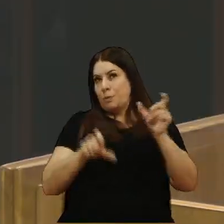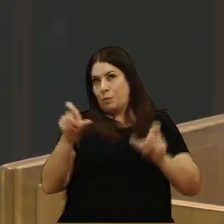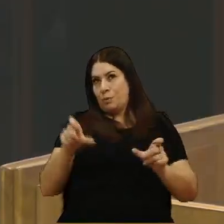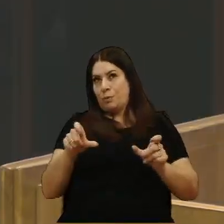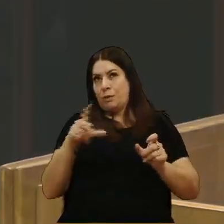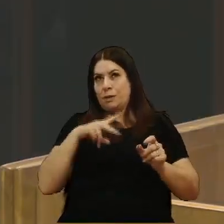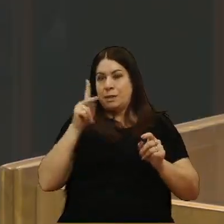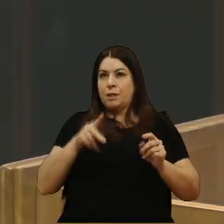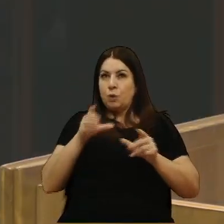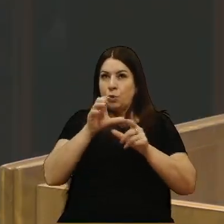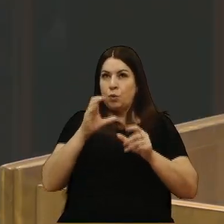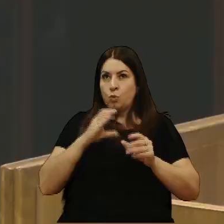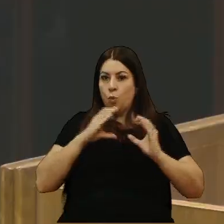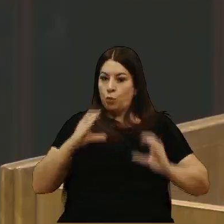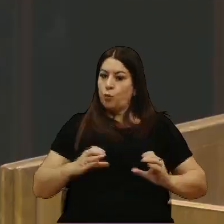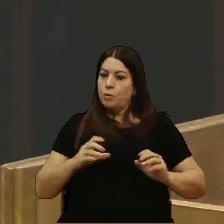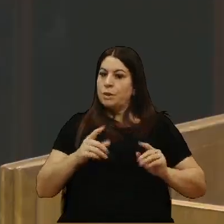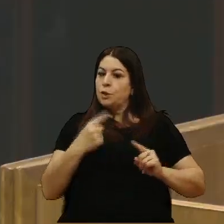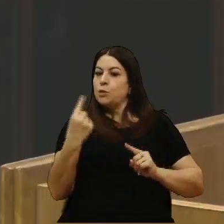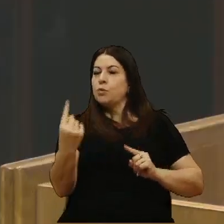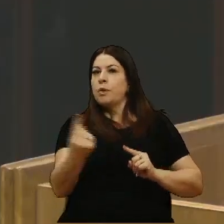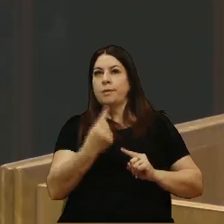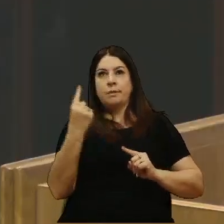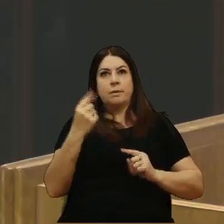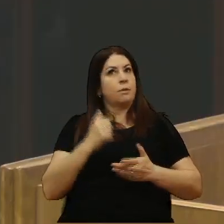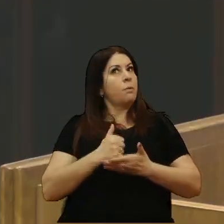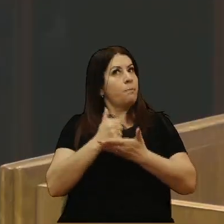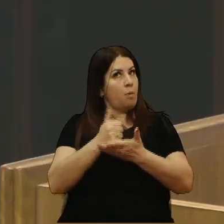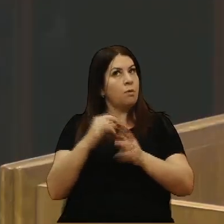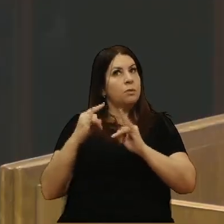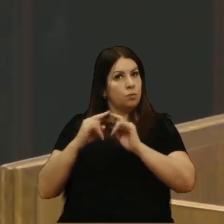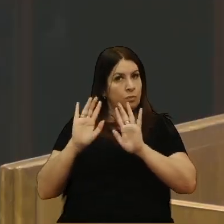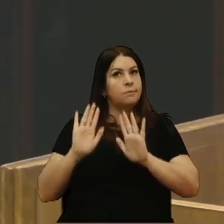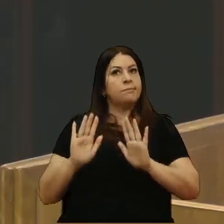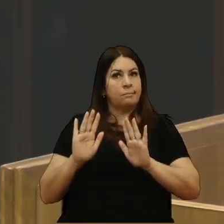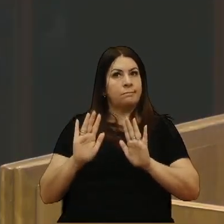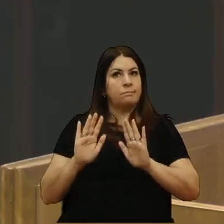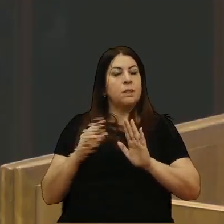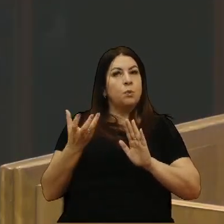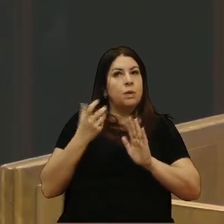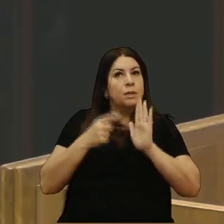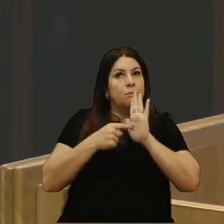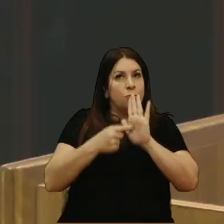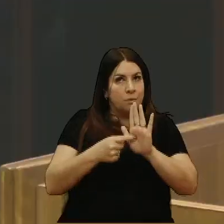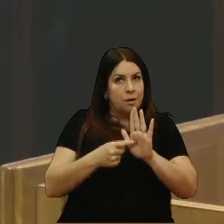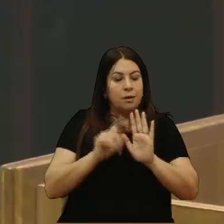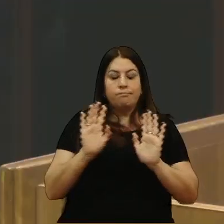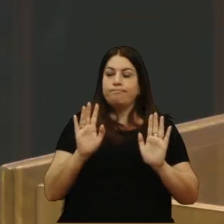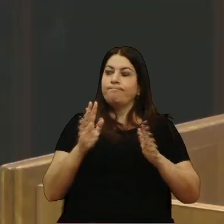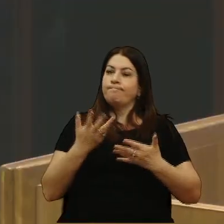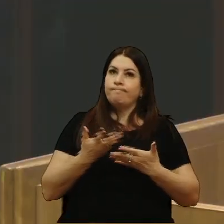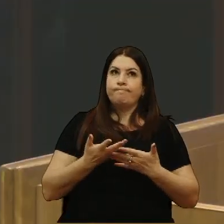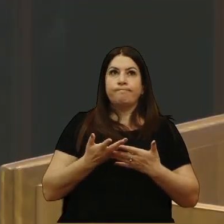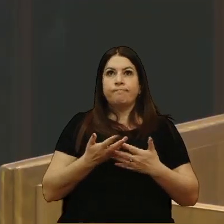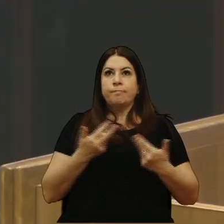que sejam condutas isoladas, sem o apoio das instituições. Então, eu quis tratar, isso foi uma coisa que